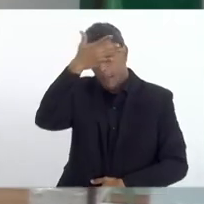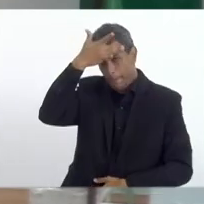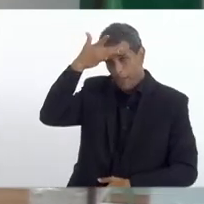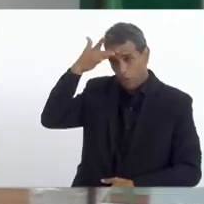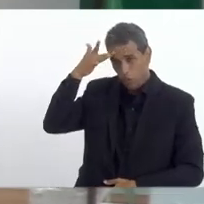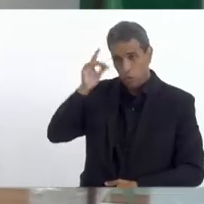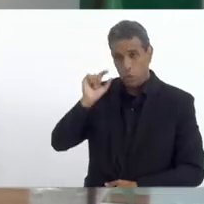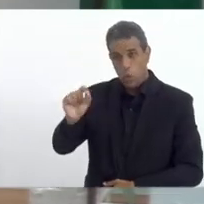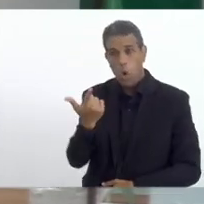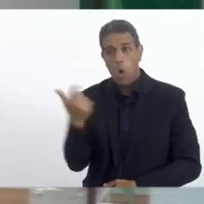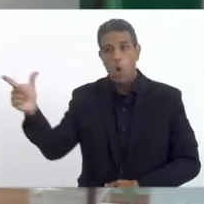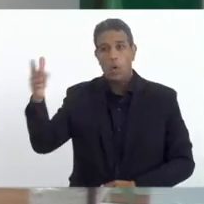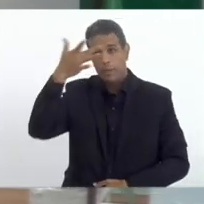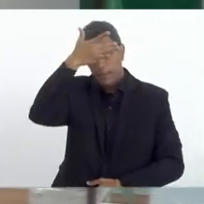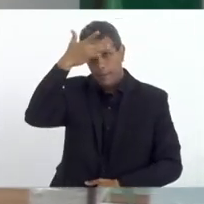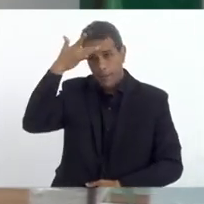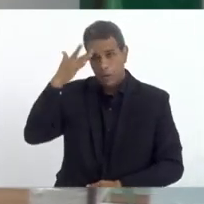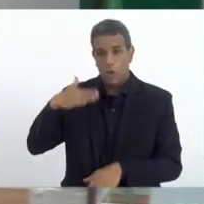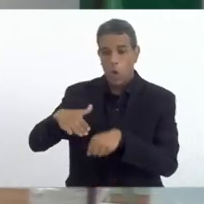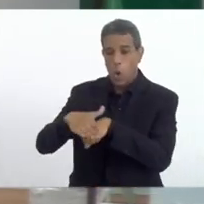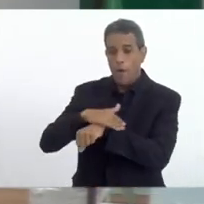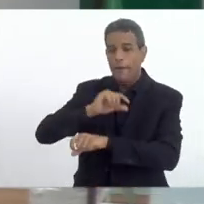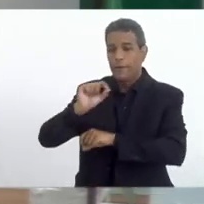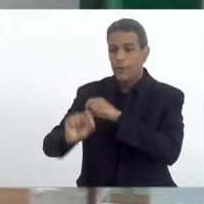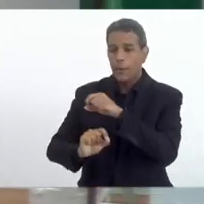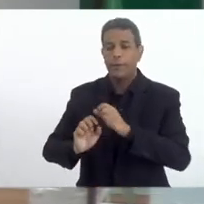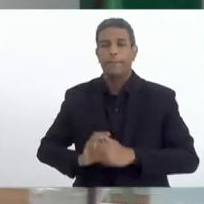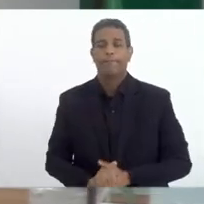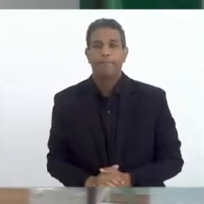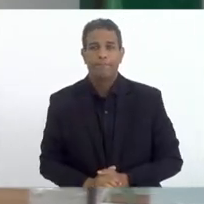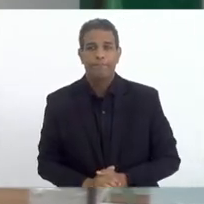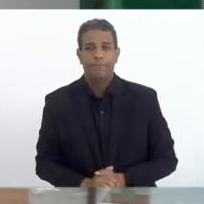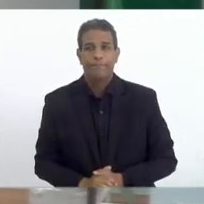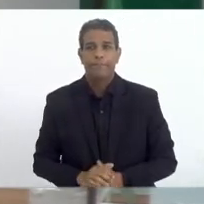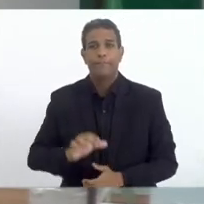uma outra economista, eu falei que